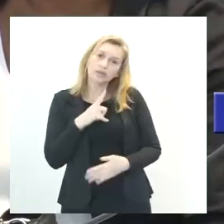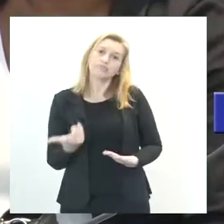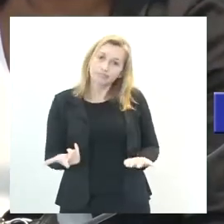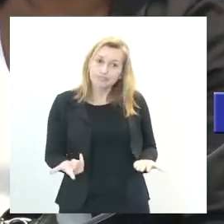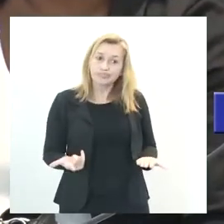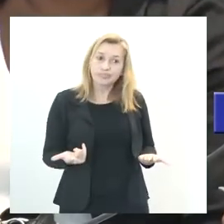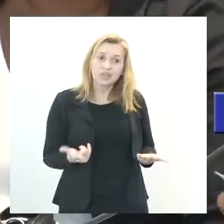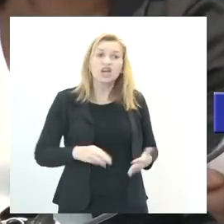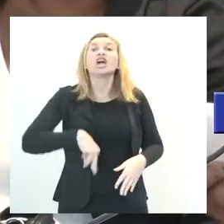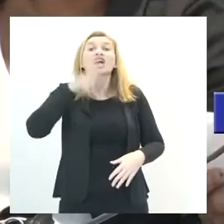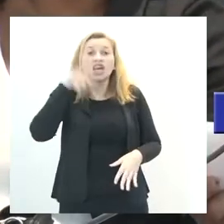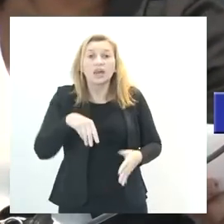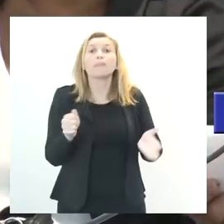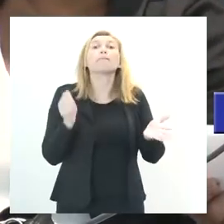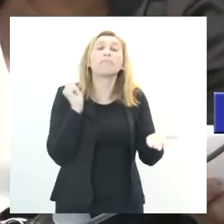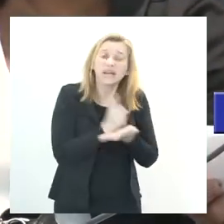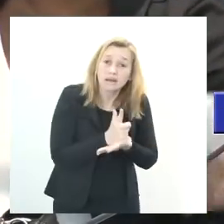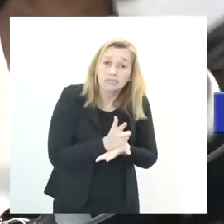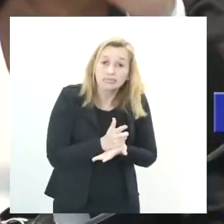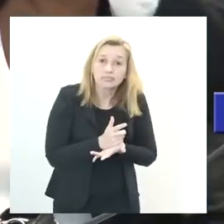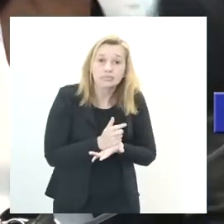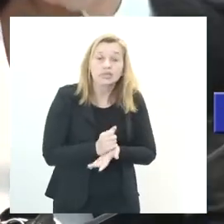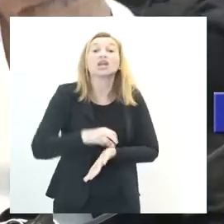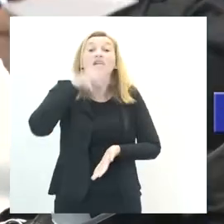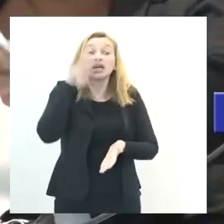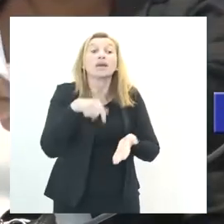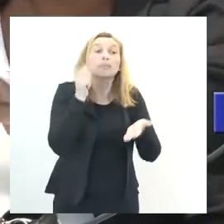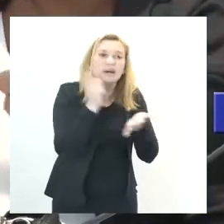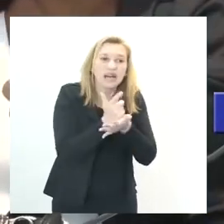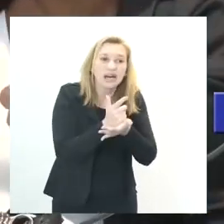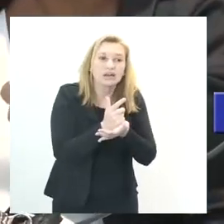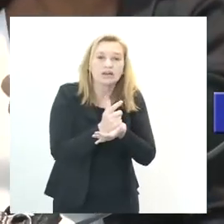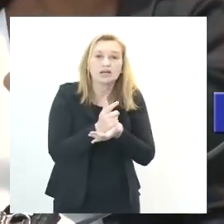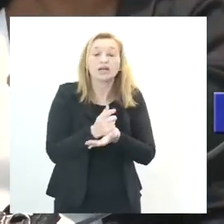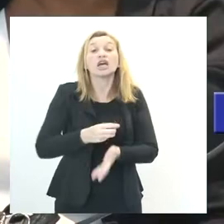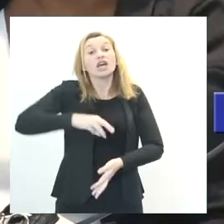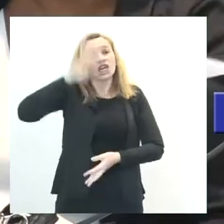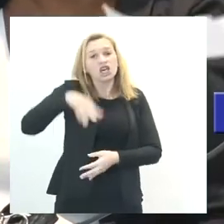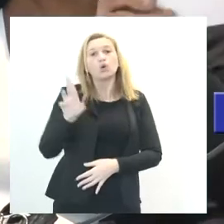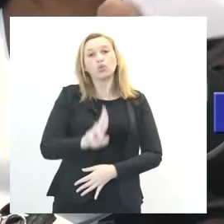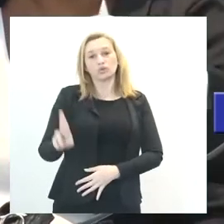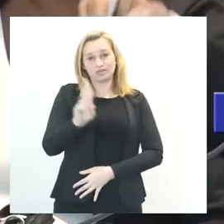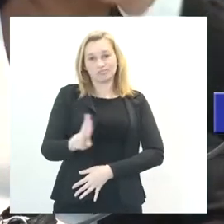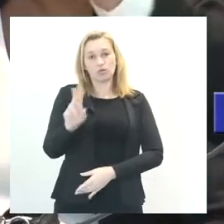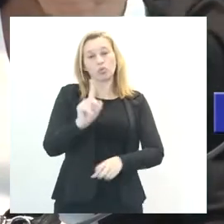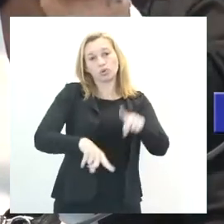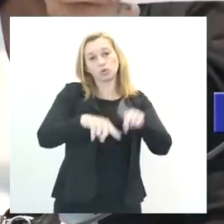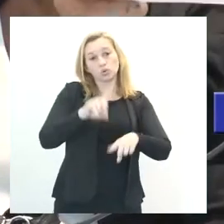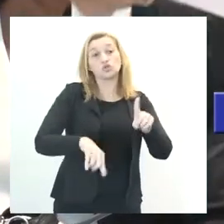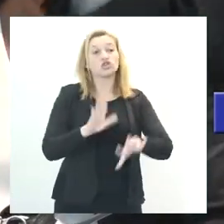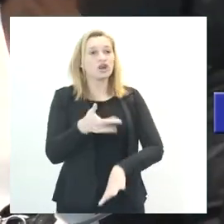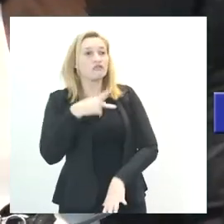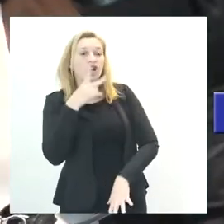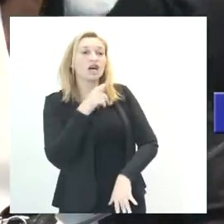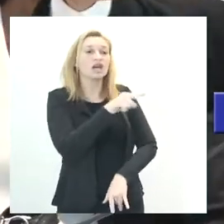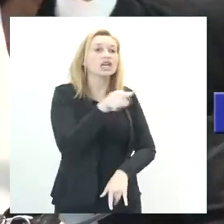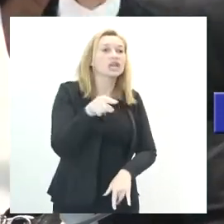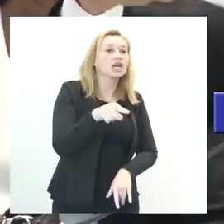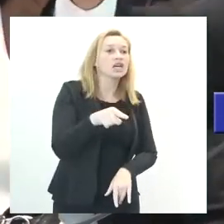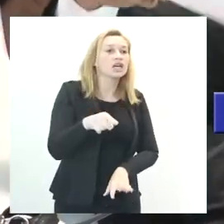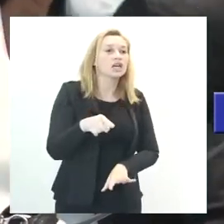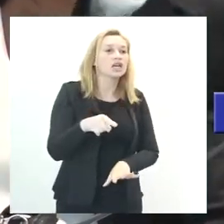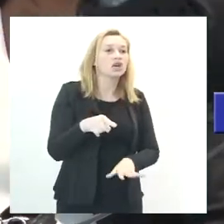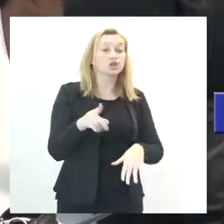que é que tem que pagar tem que pagar eu consumidor aí já falando aqui pessoal